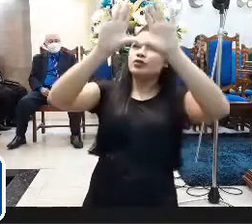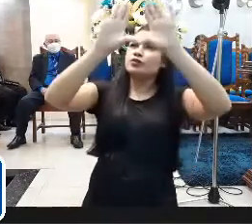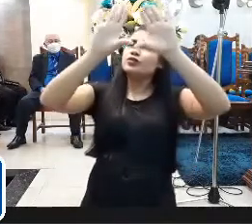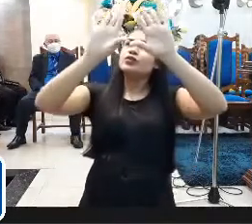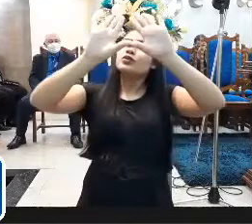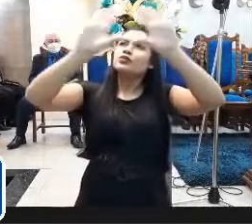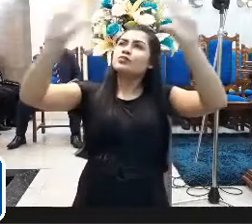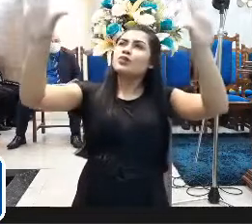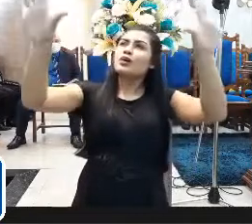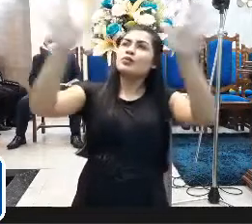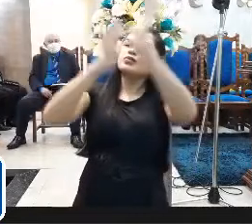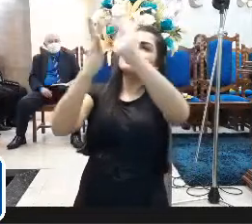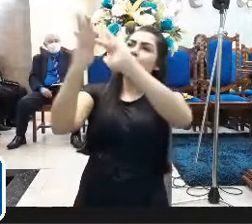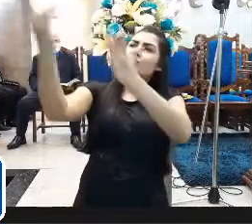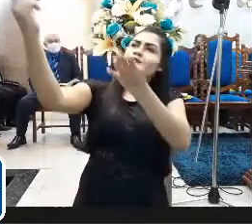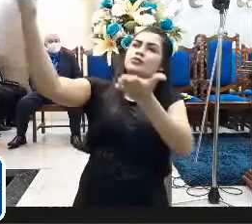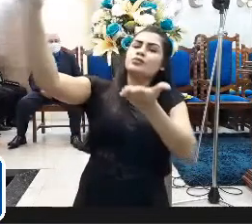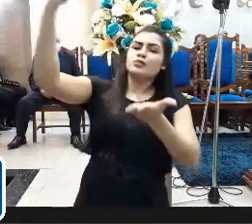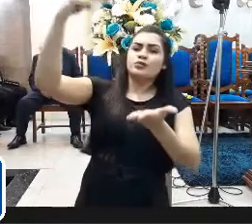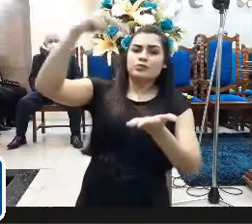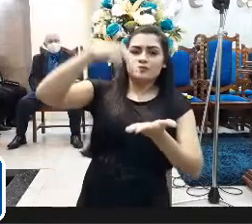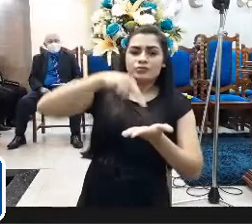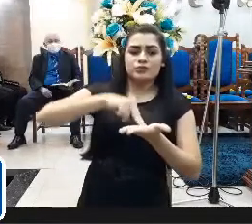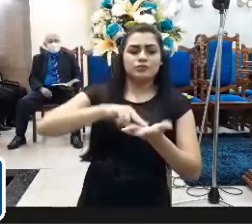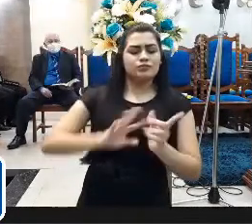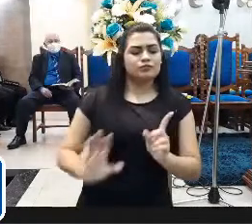a sua igreja.